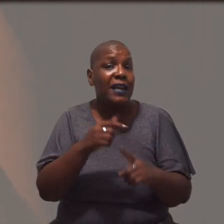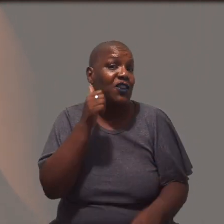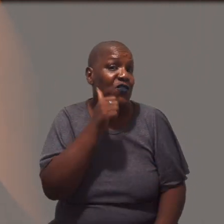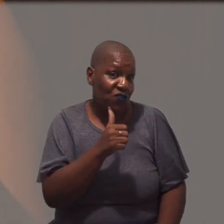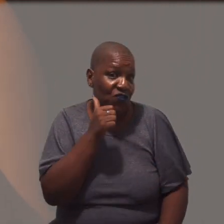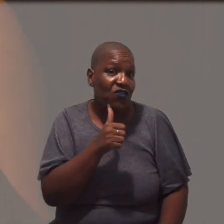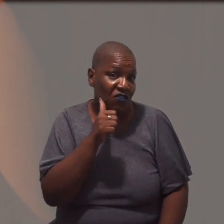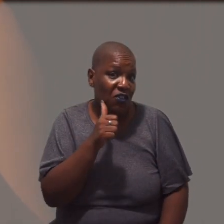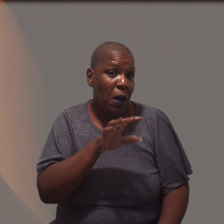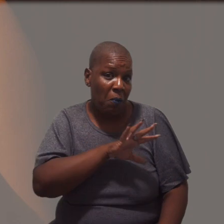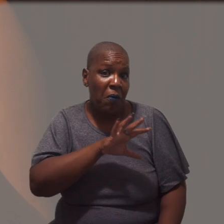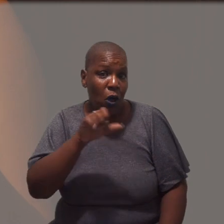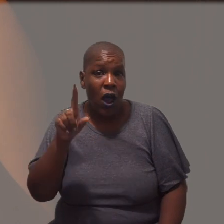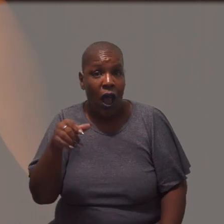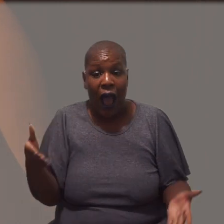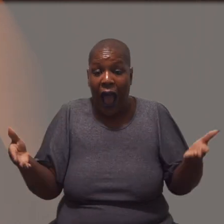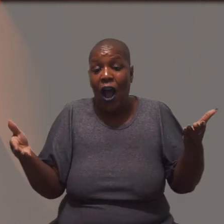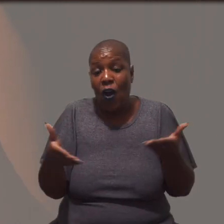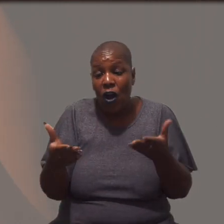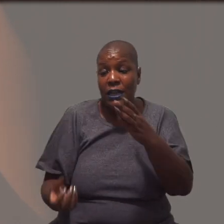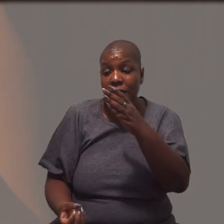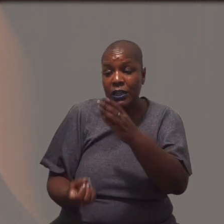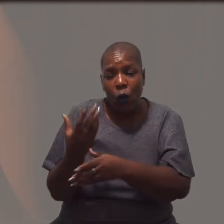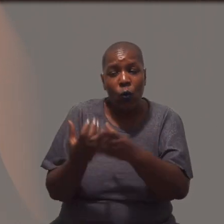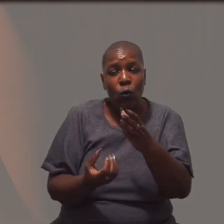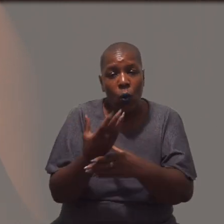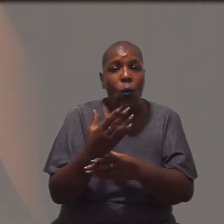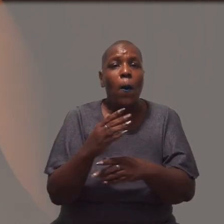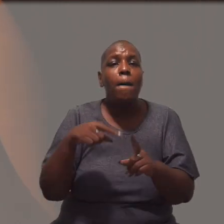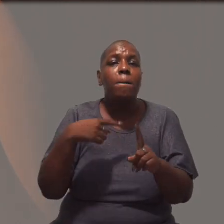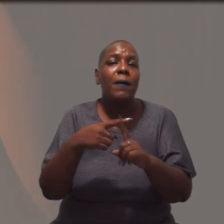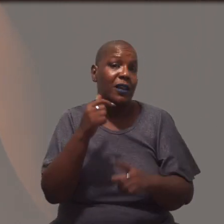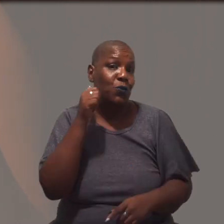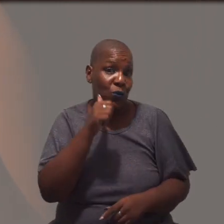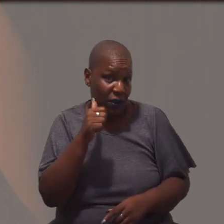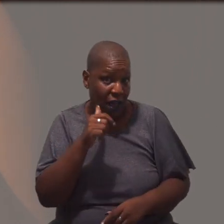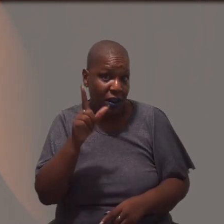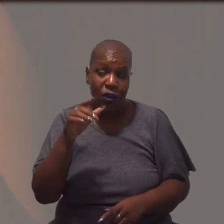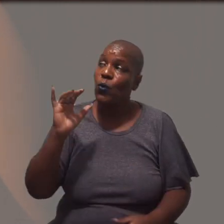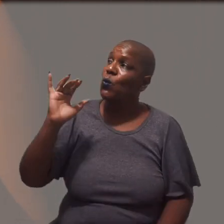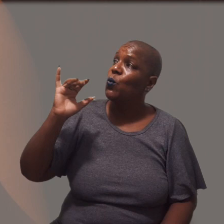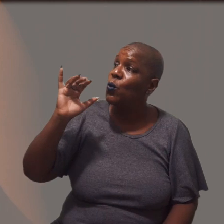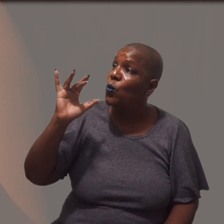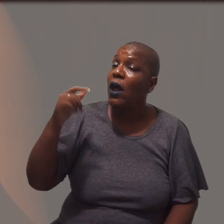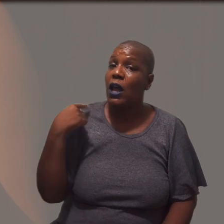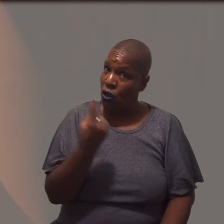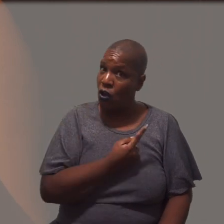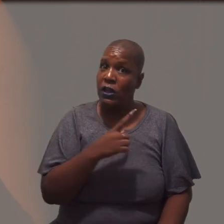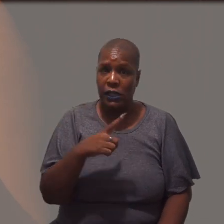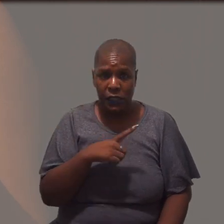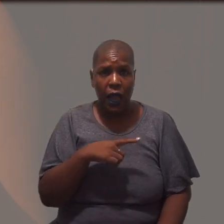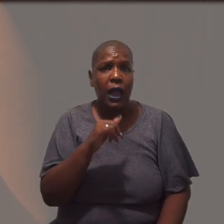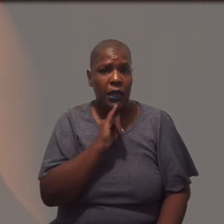mais feminino, né, porque agora estão surgindo mais mulheres tocando esse instrumento, e